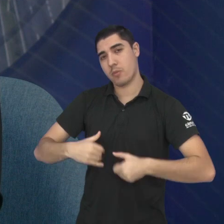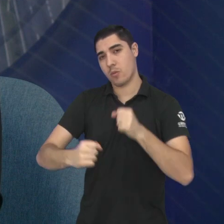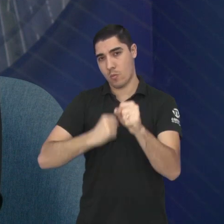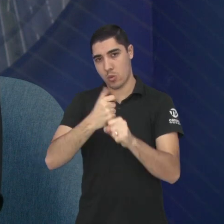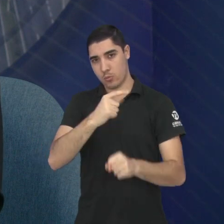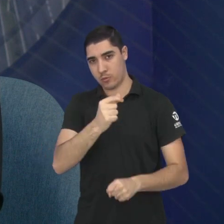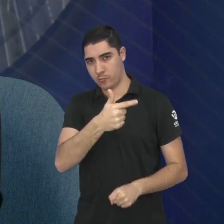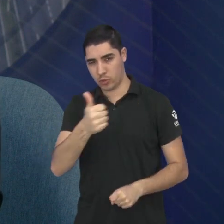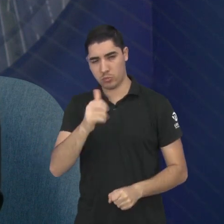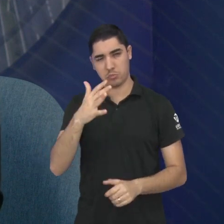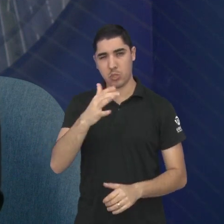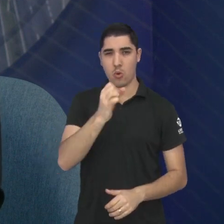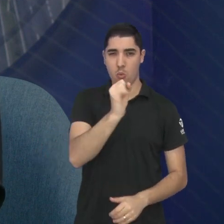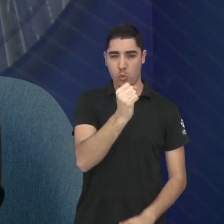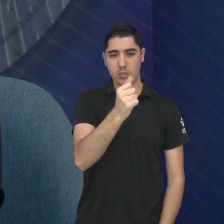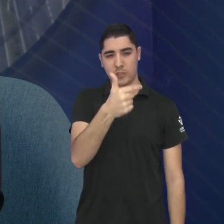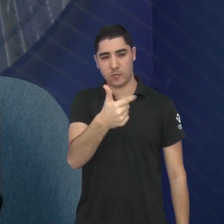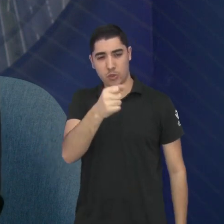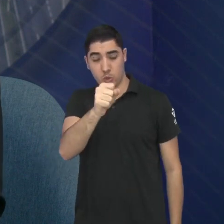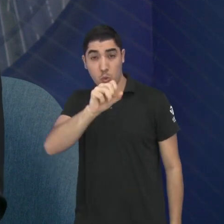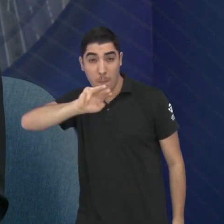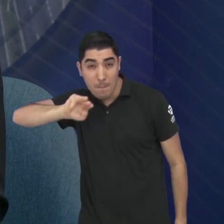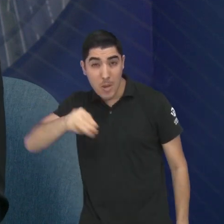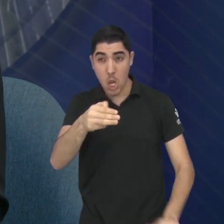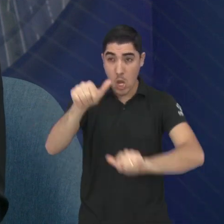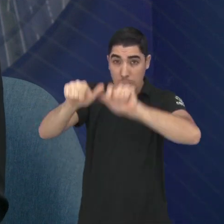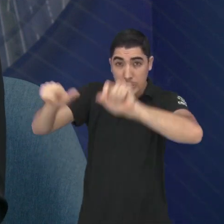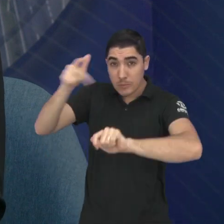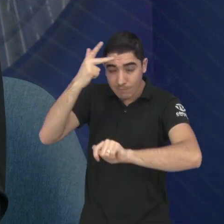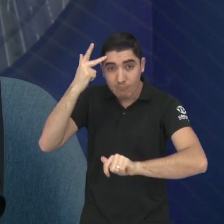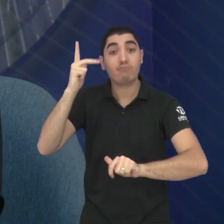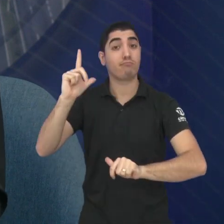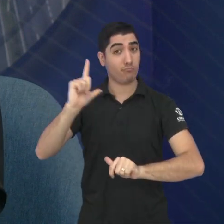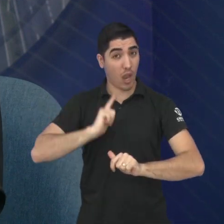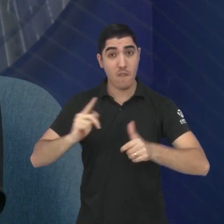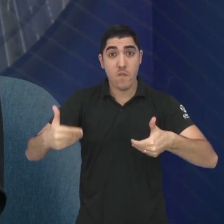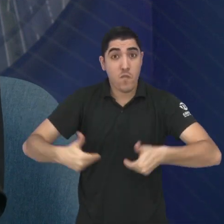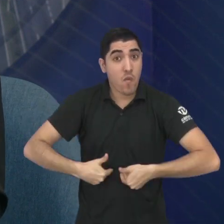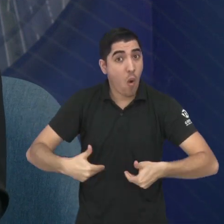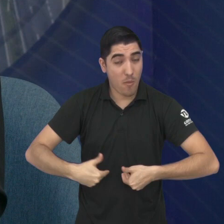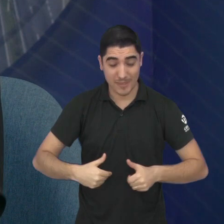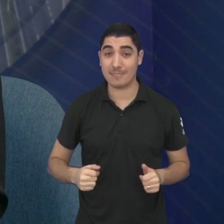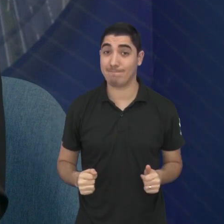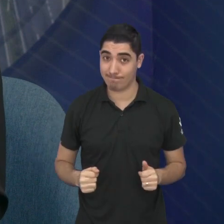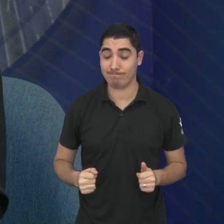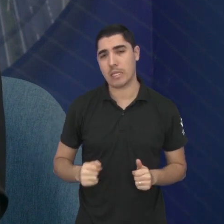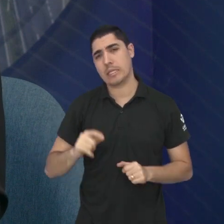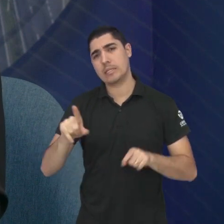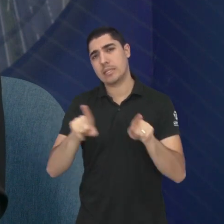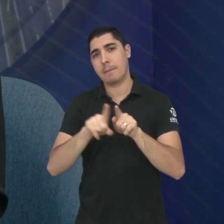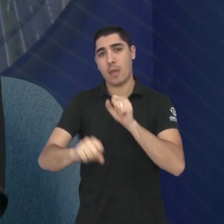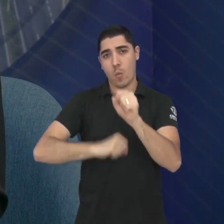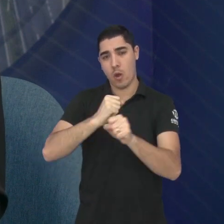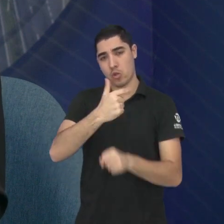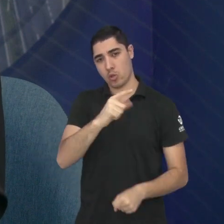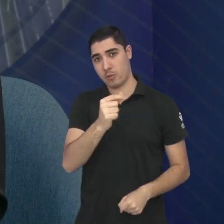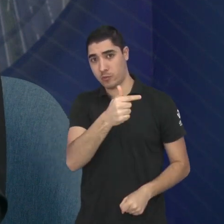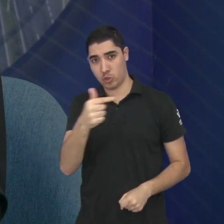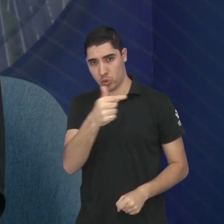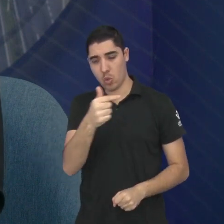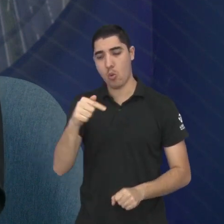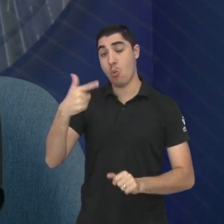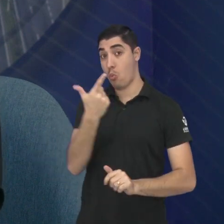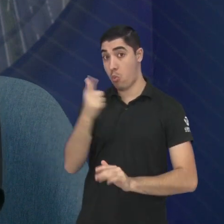ao menos 828 milhões de pessoas passaram fome no planeta. E em 2022, segundo um